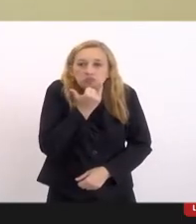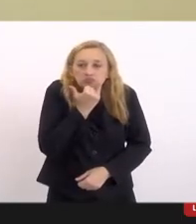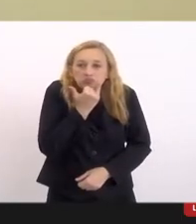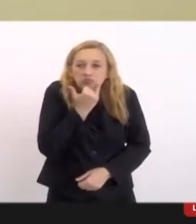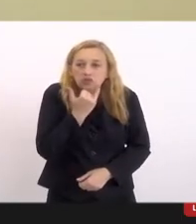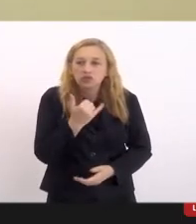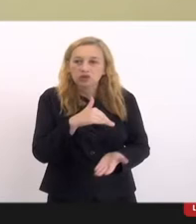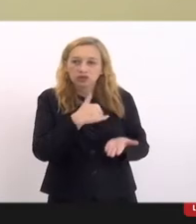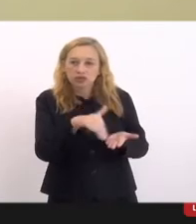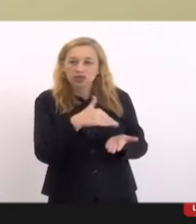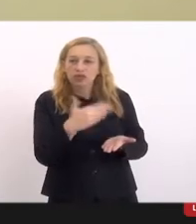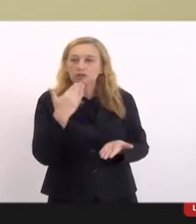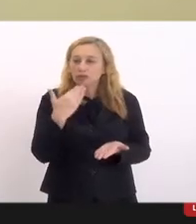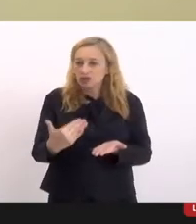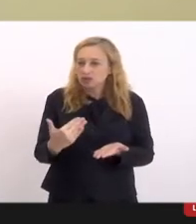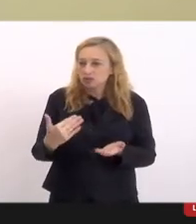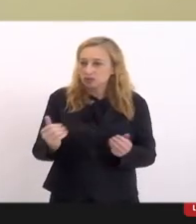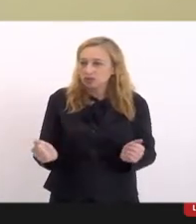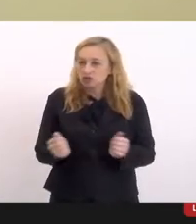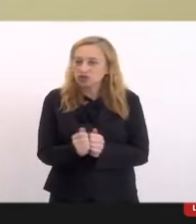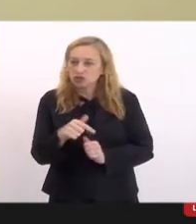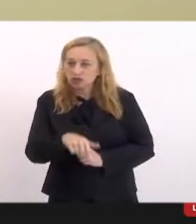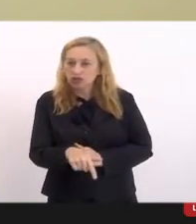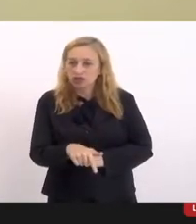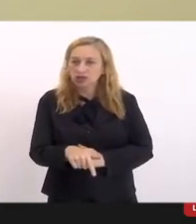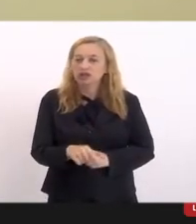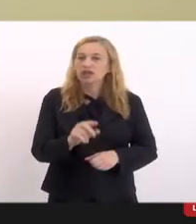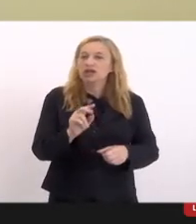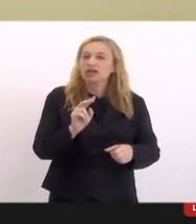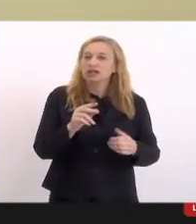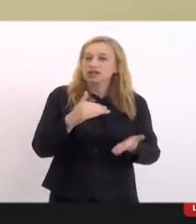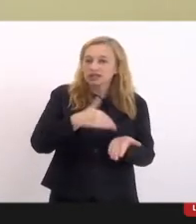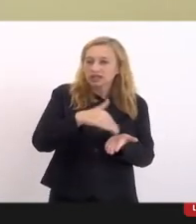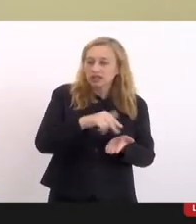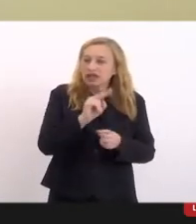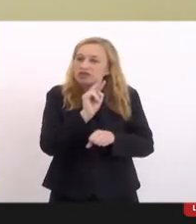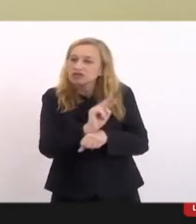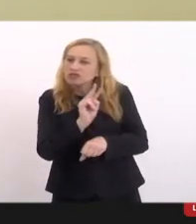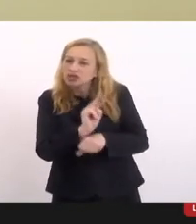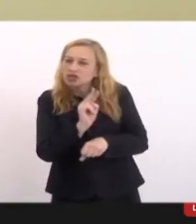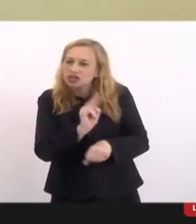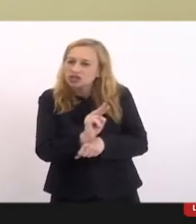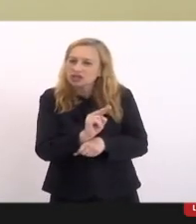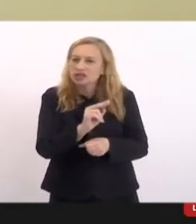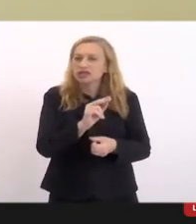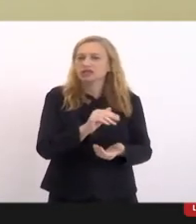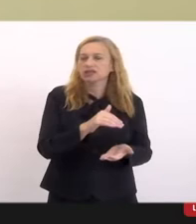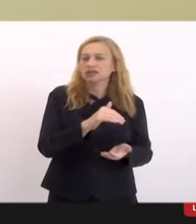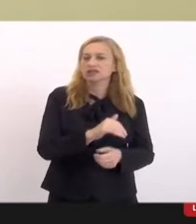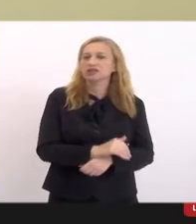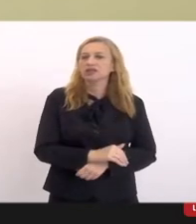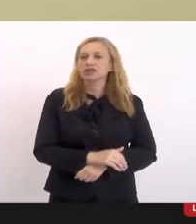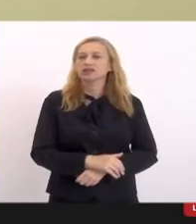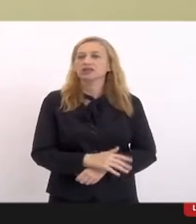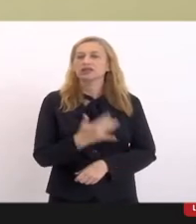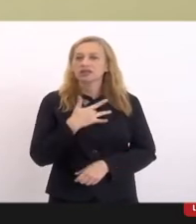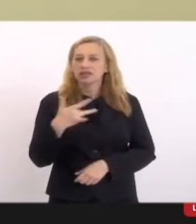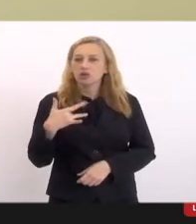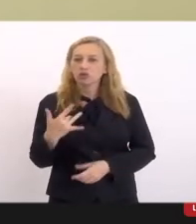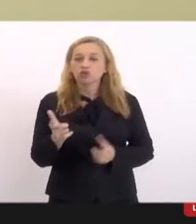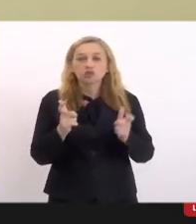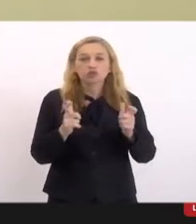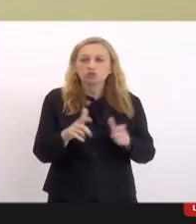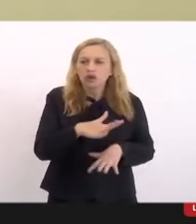ele pediu que eu participasse, eu estou como subsecretário de Vigilância e Atenção Primária à Saúde da Secretaria, é uma área onde